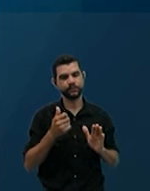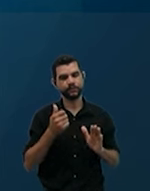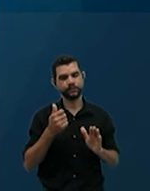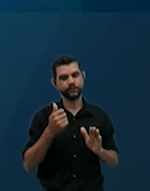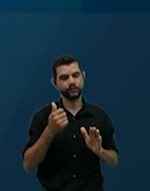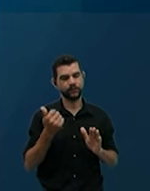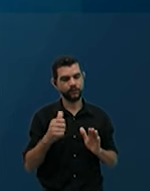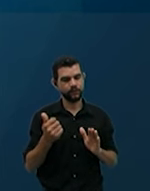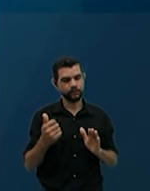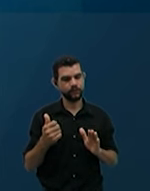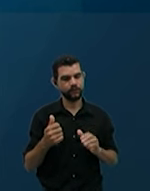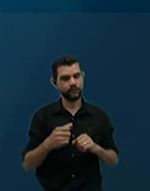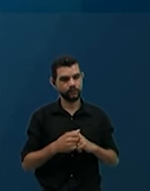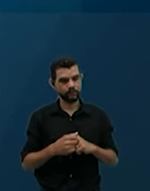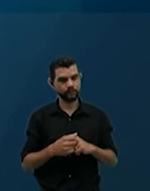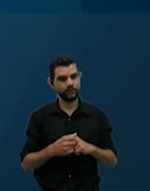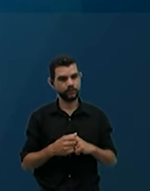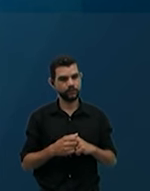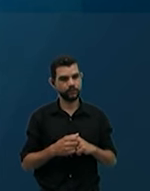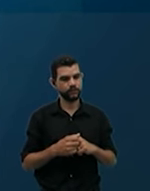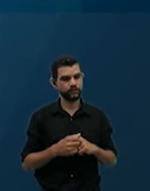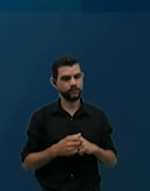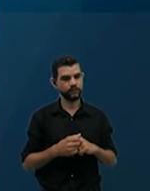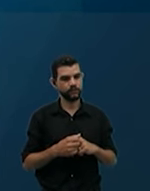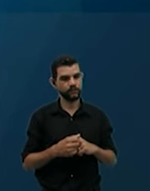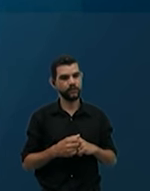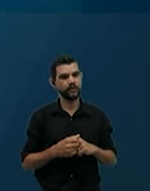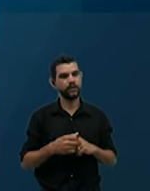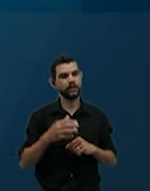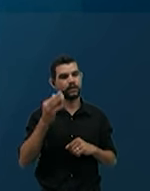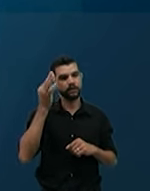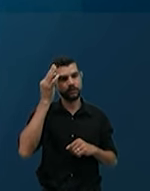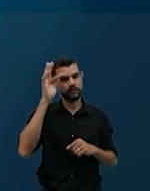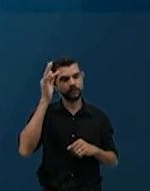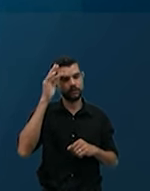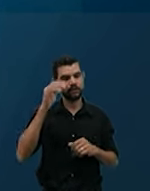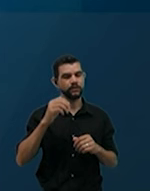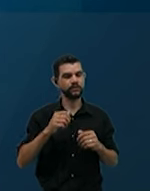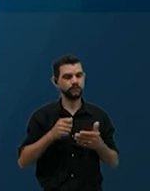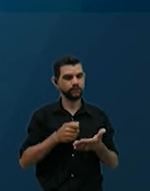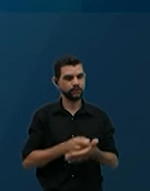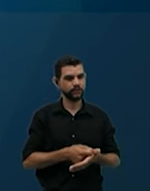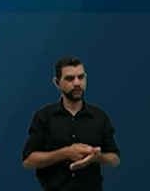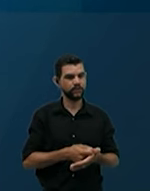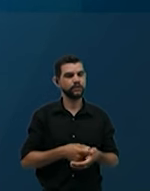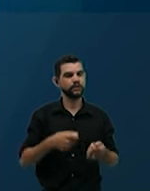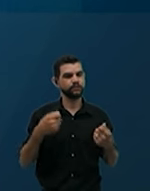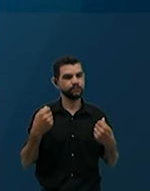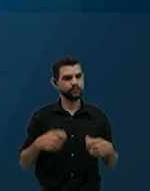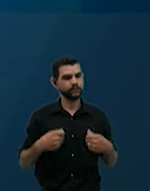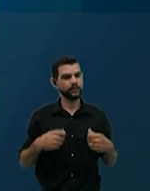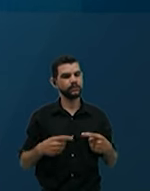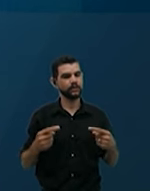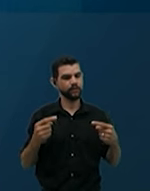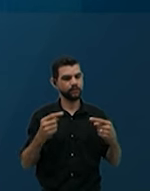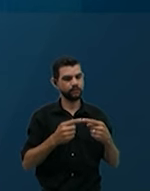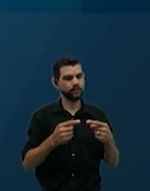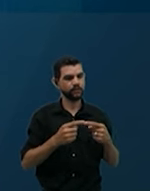2015, a tese repetitiva, ora fixada, deverá ser aplicada